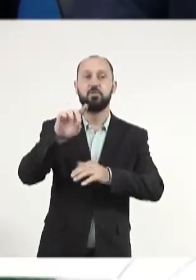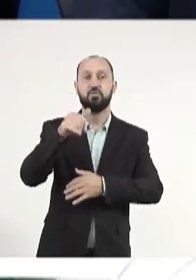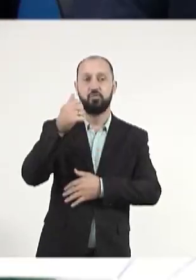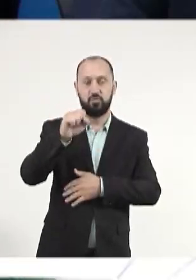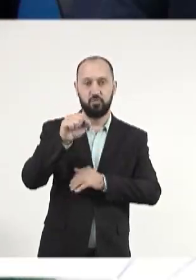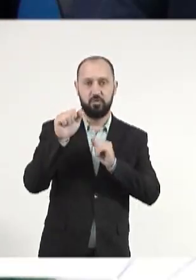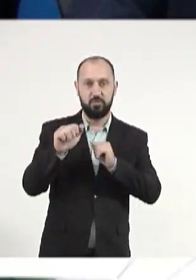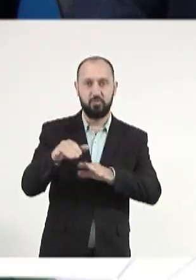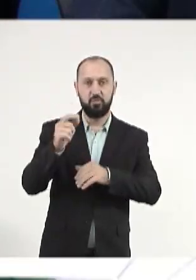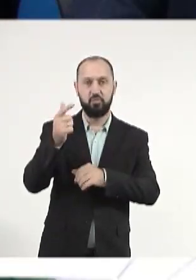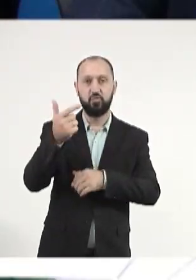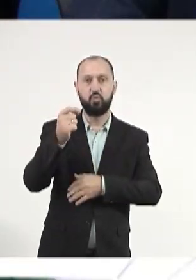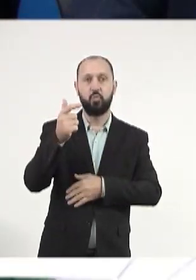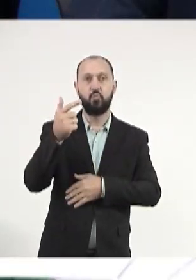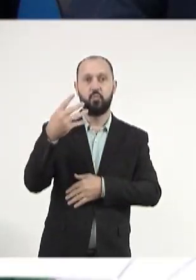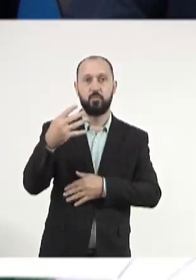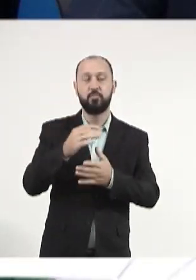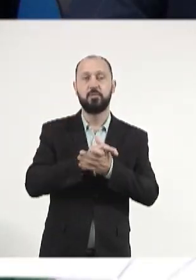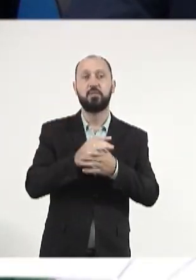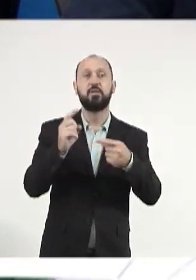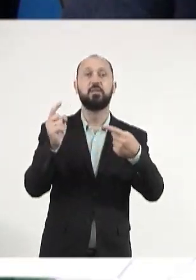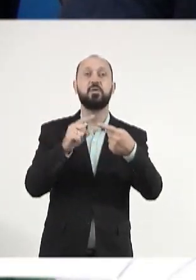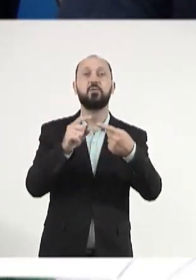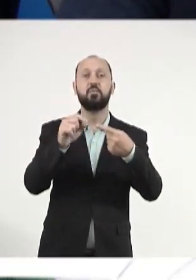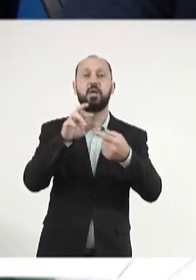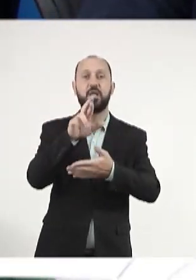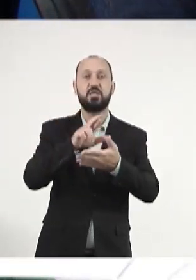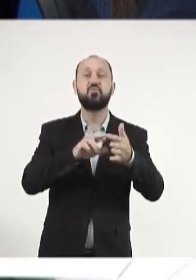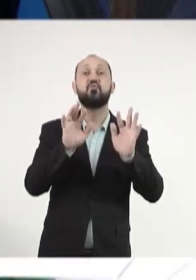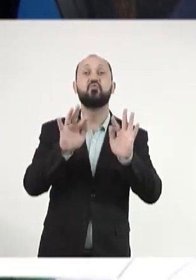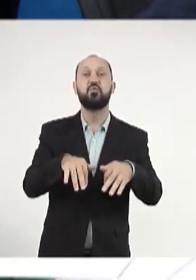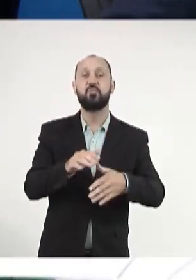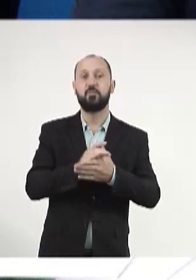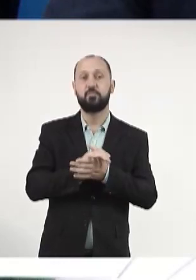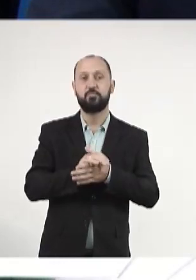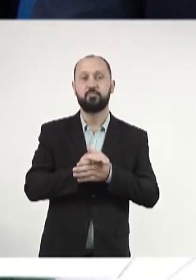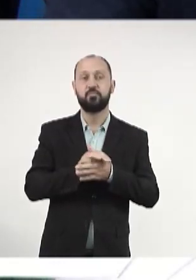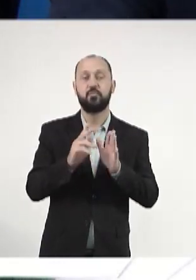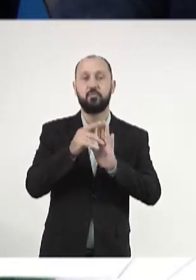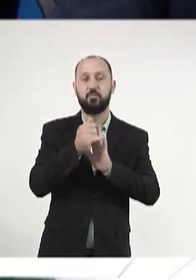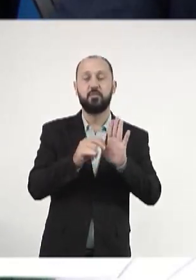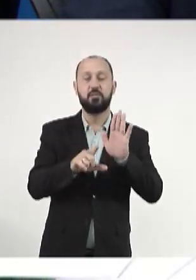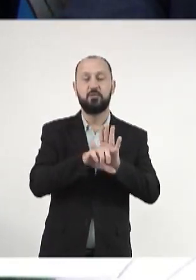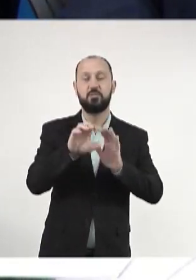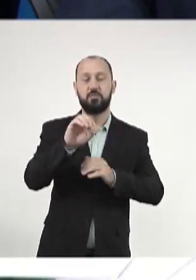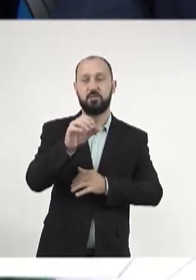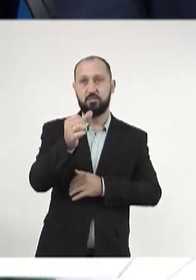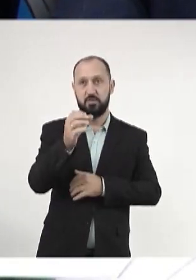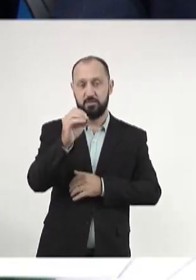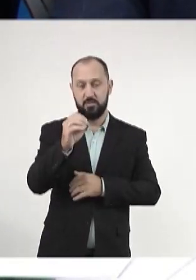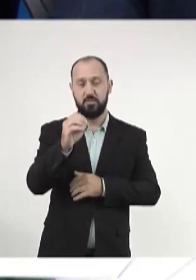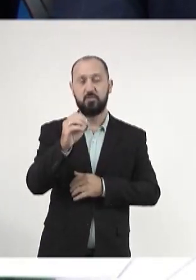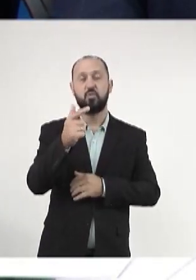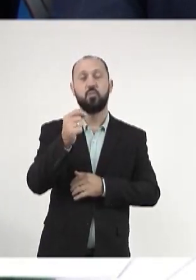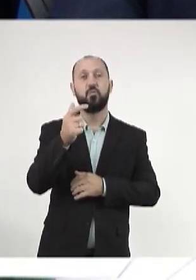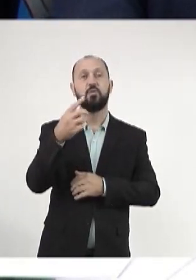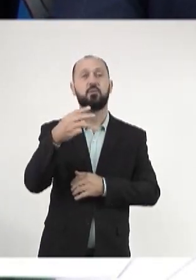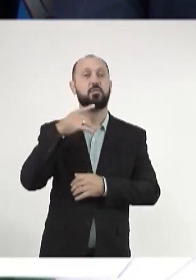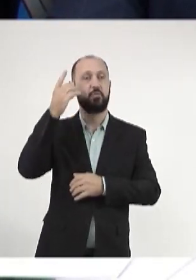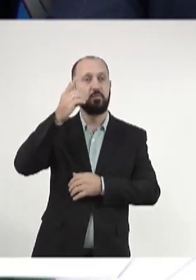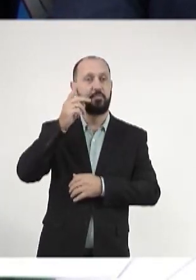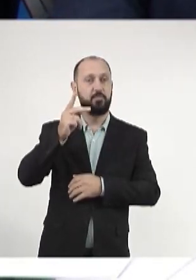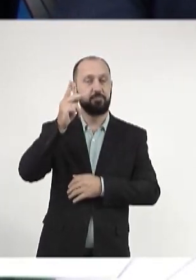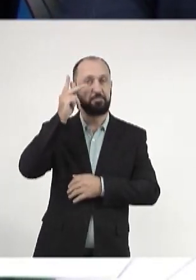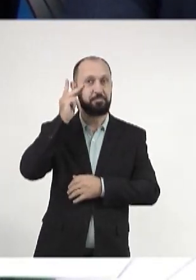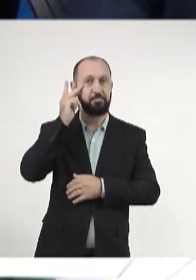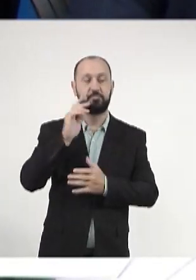de setembro de 2024. Item 1, em redação final. Projeto de Lei 06/2023, de autoria do deputado